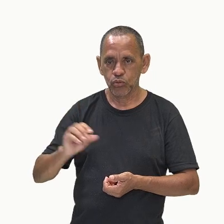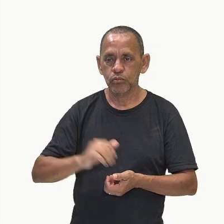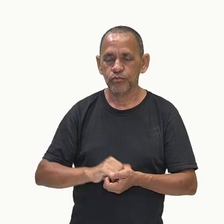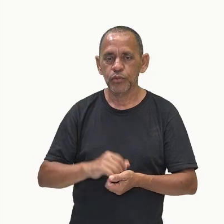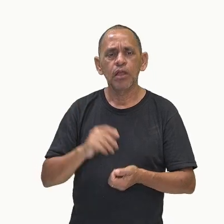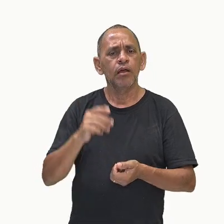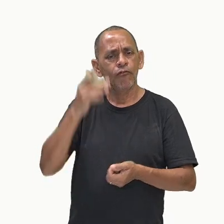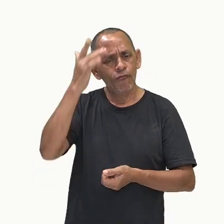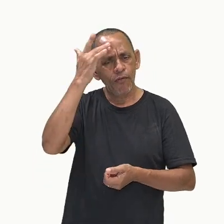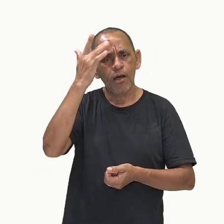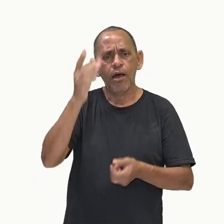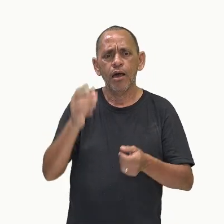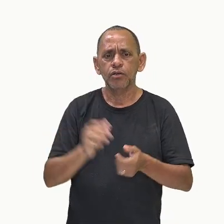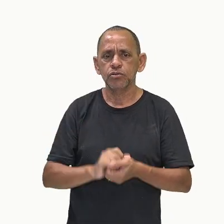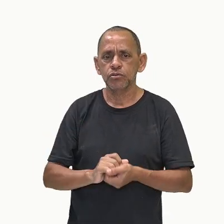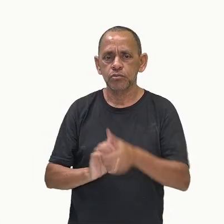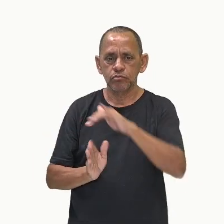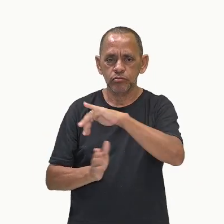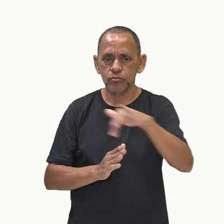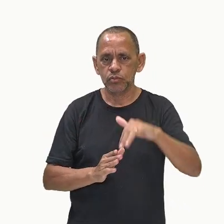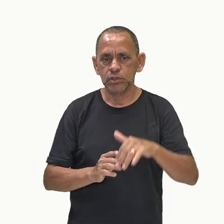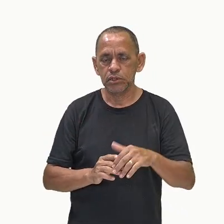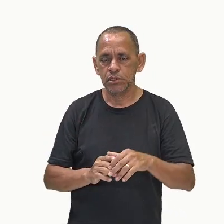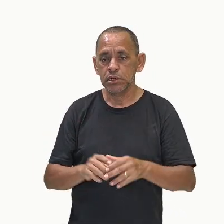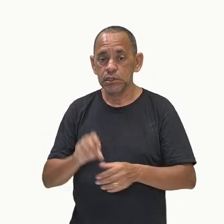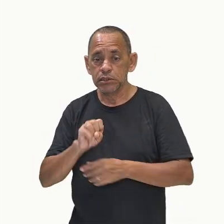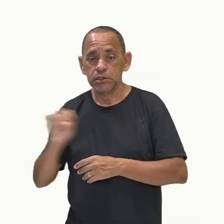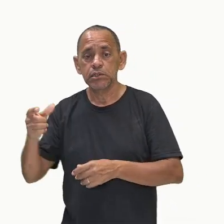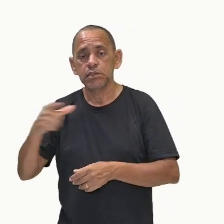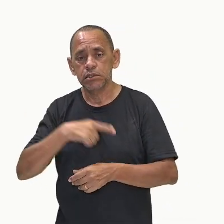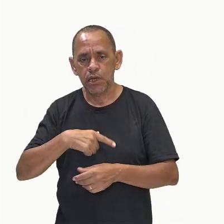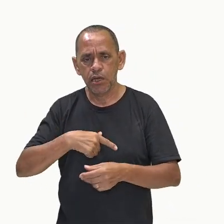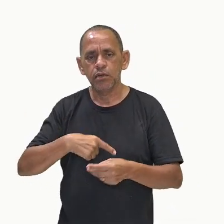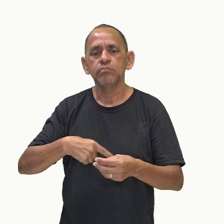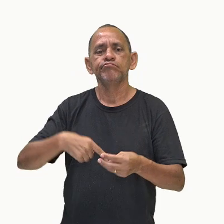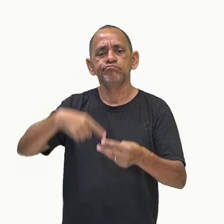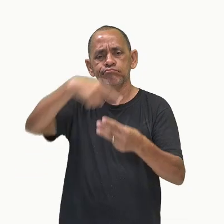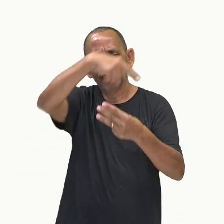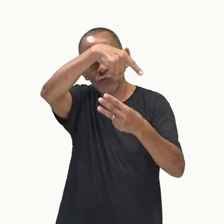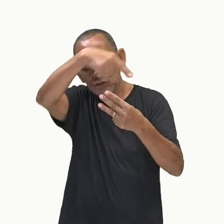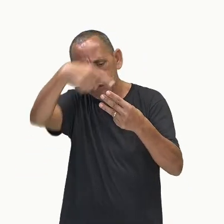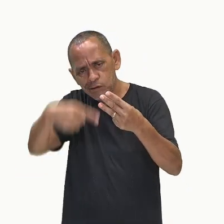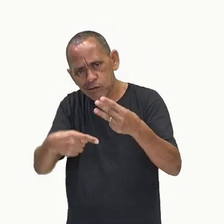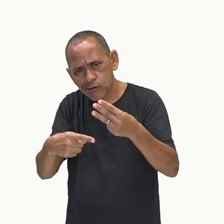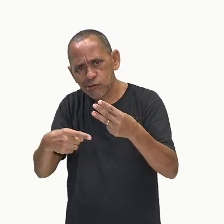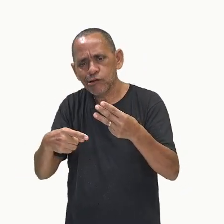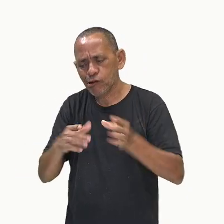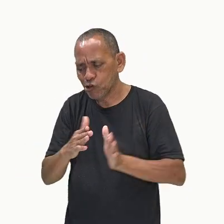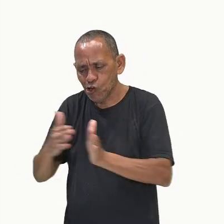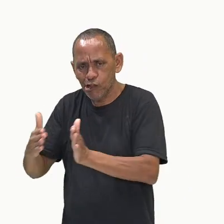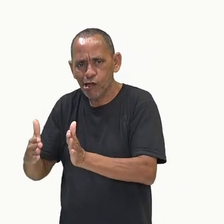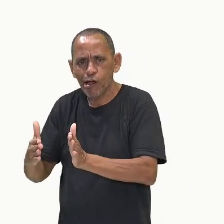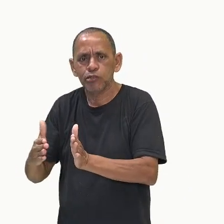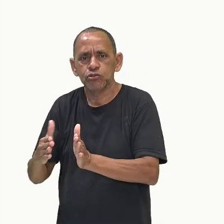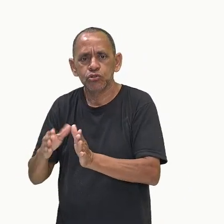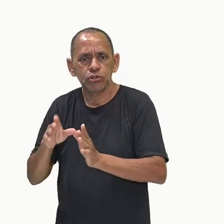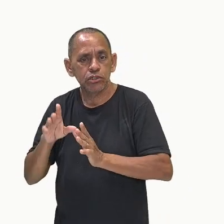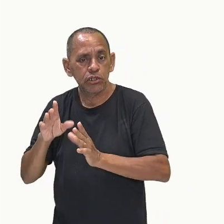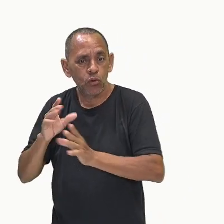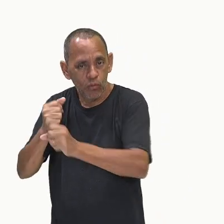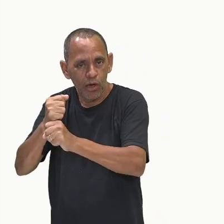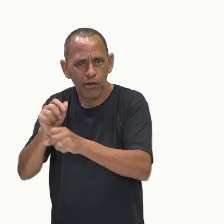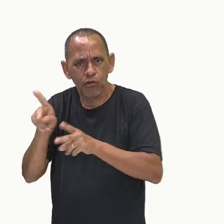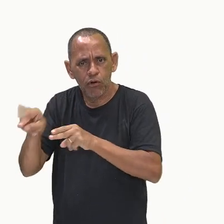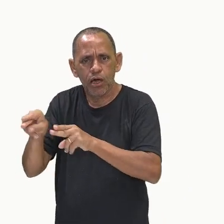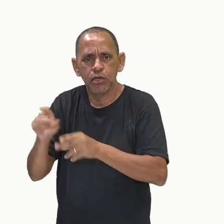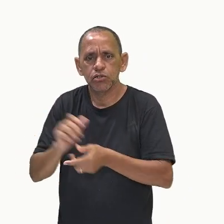um triângulo possui 3 lados iguais, ele é chamado de equilátero. Quando ele possui 2